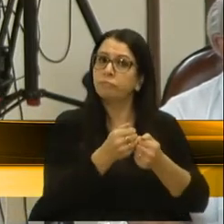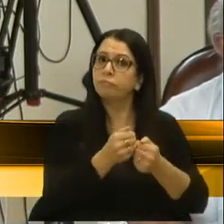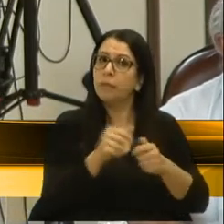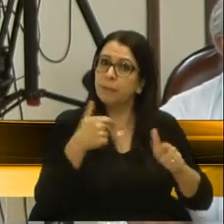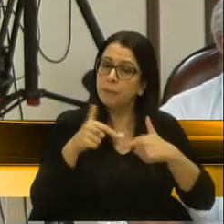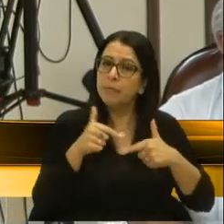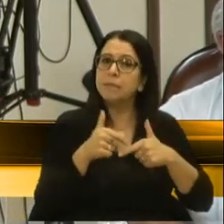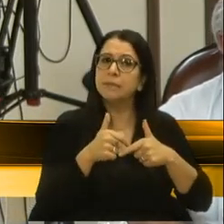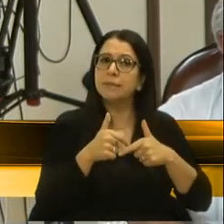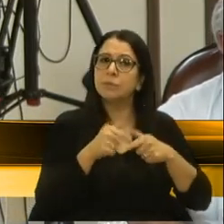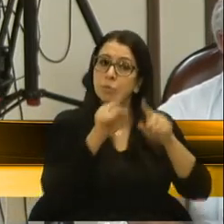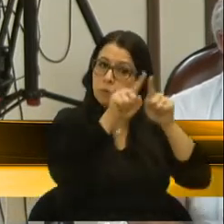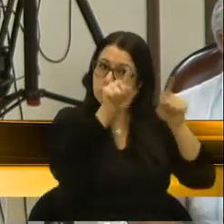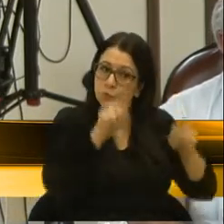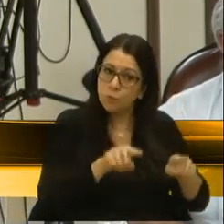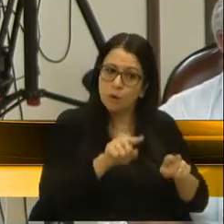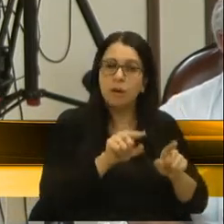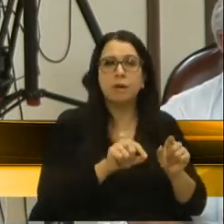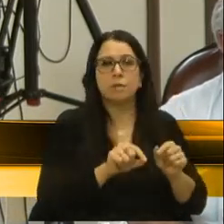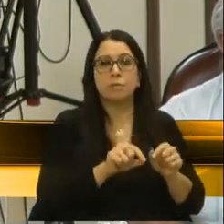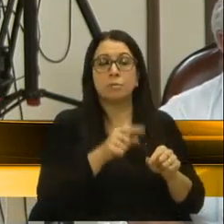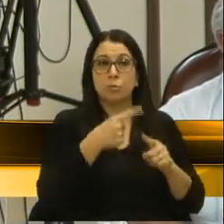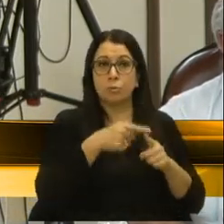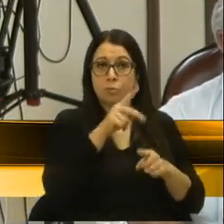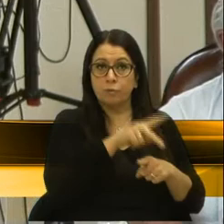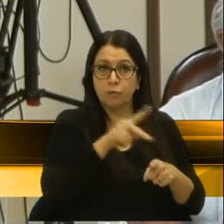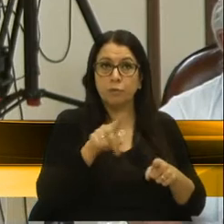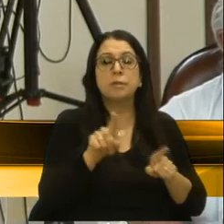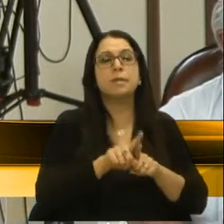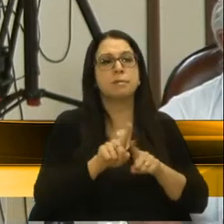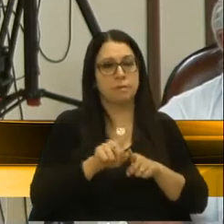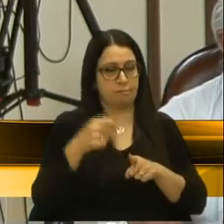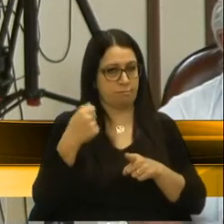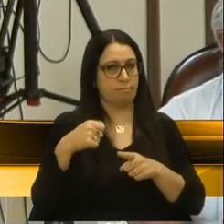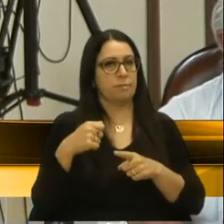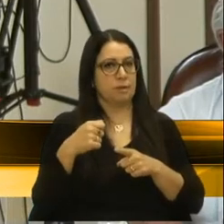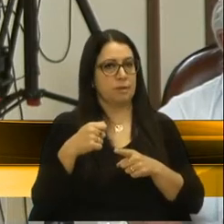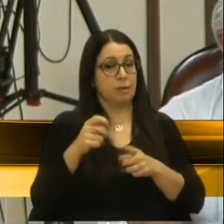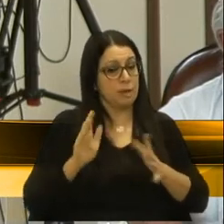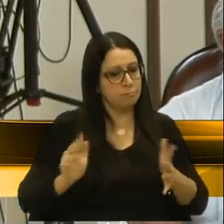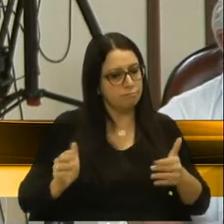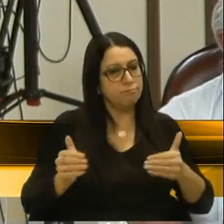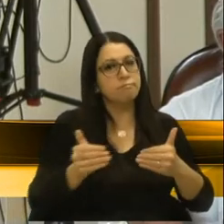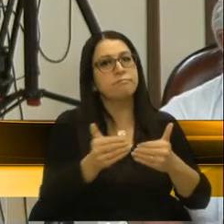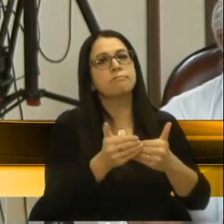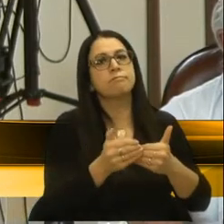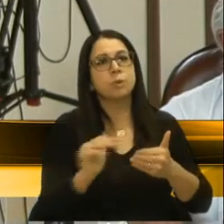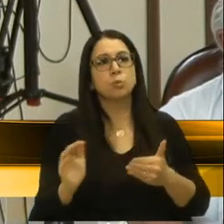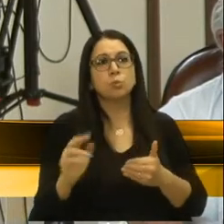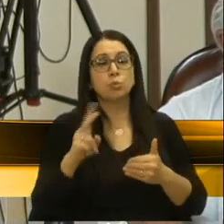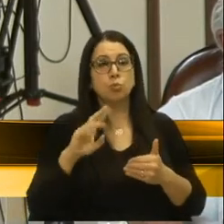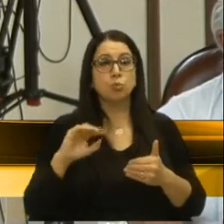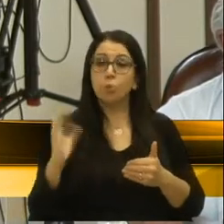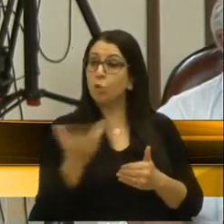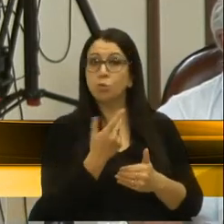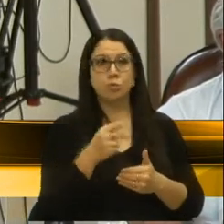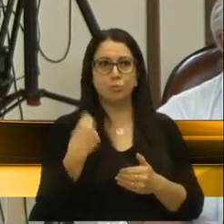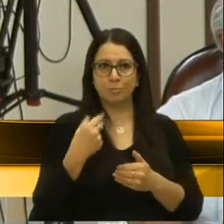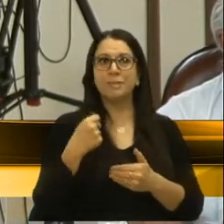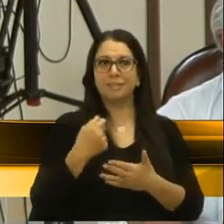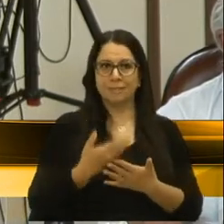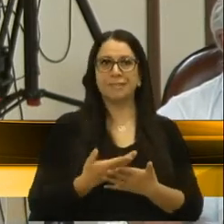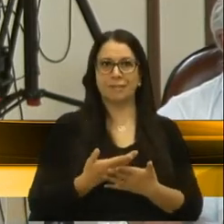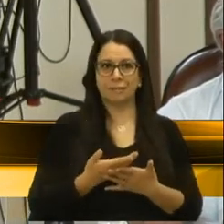trabalhando com servidores, porque os professores também precisam deste acolhimento. Todos nós precisamos,